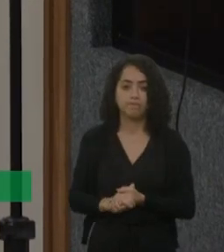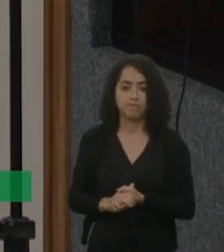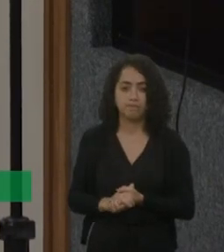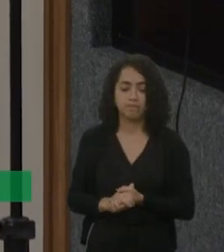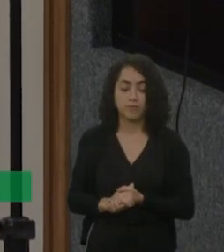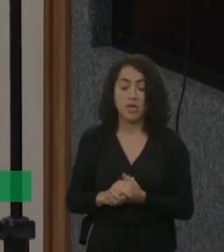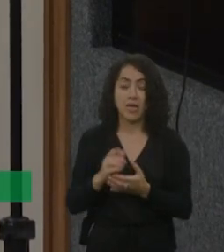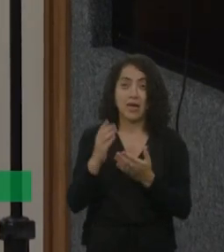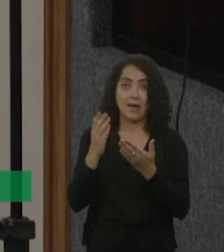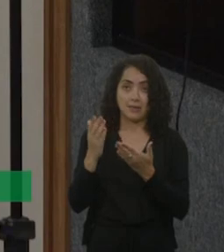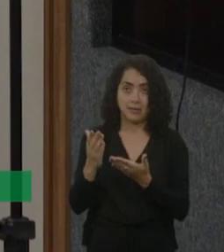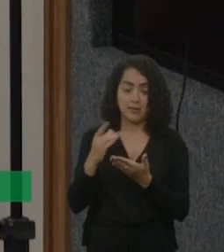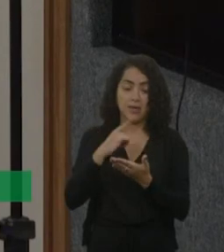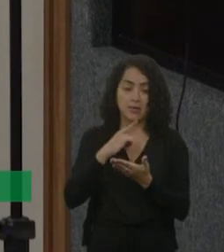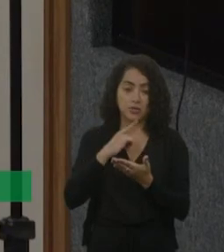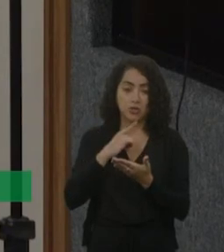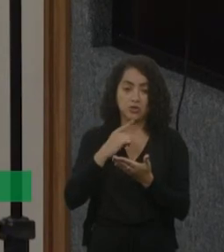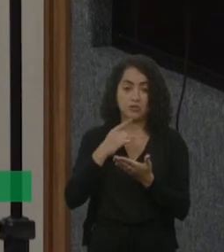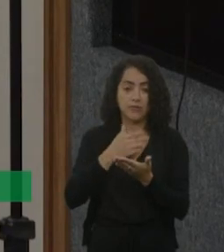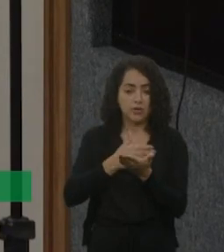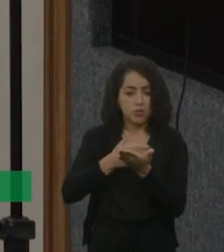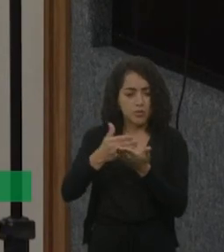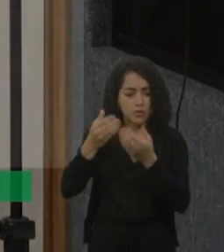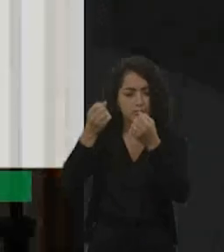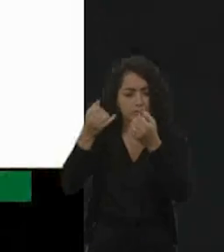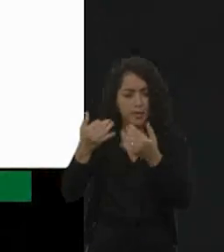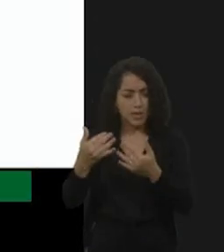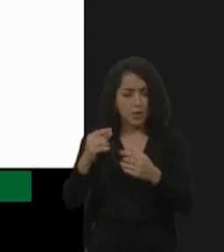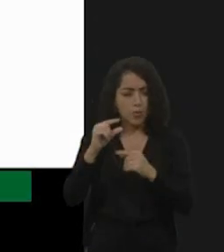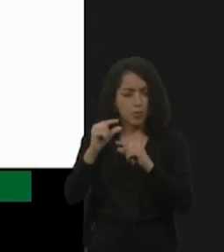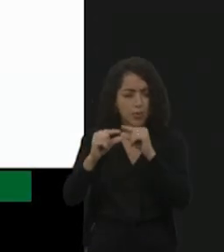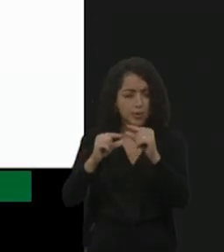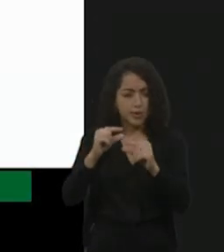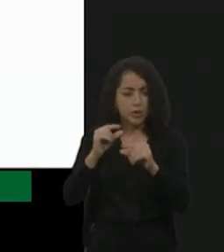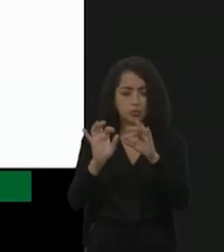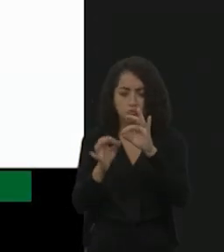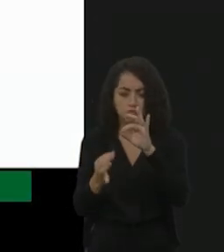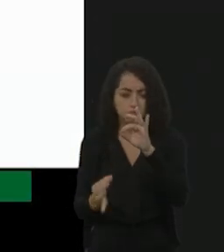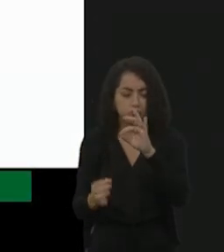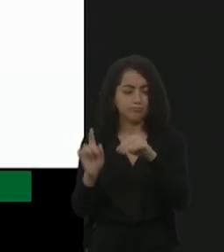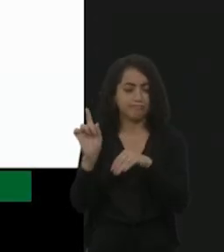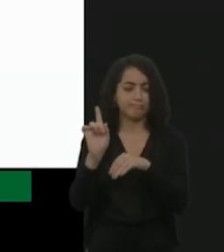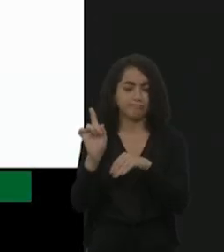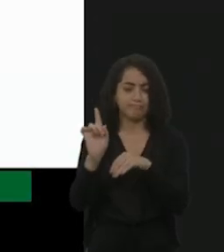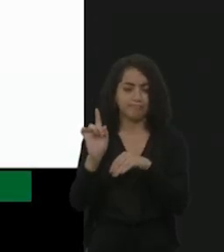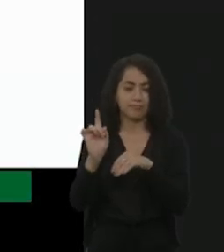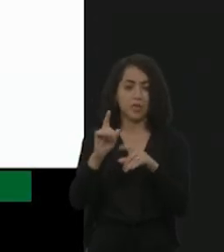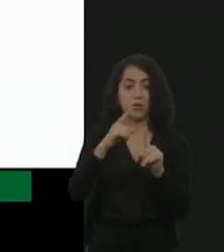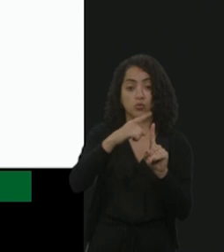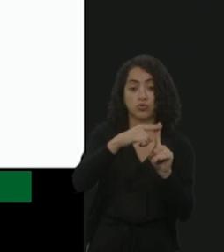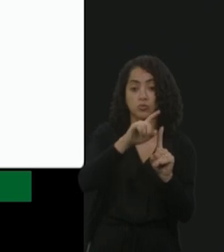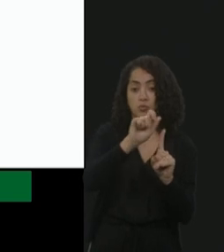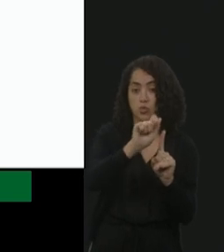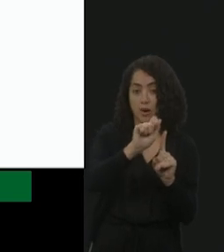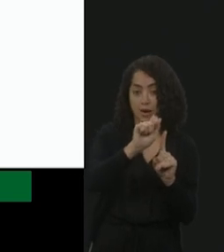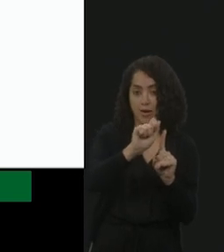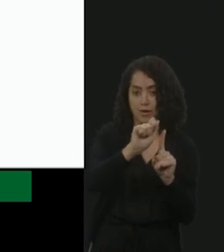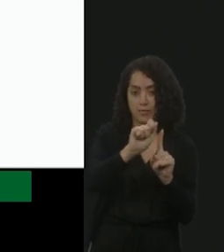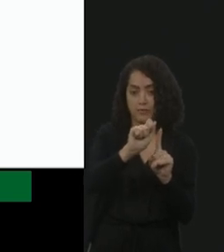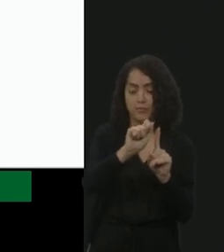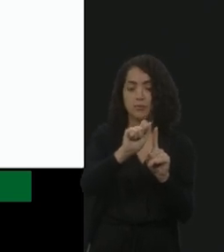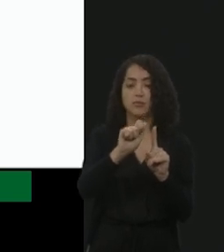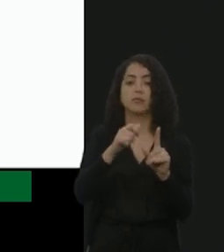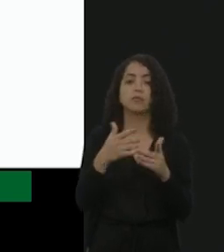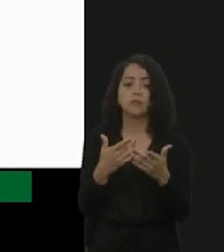Então, aqui, a gente vai começar a falar só um pouquinho, né, sem se estender com profundidade. O tipo A, então, eu tenho uma